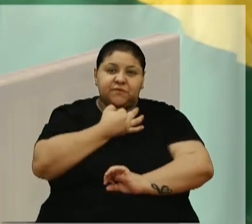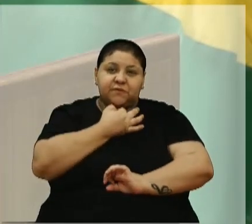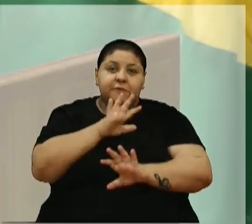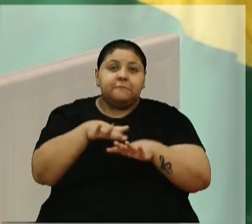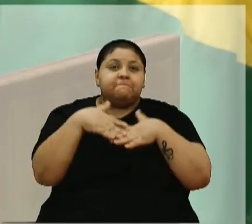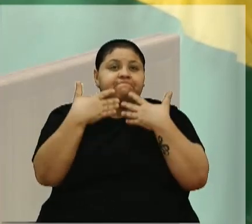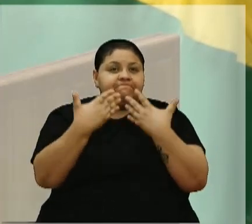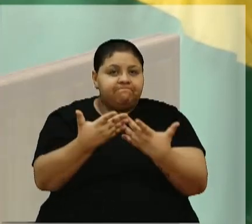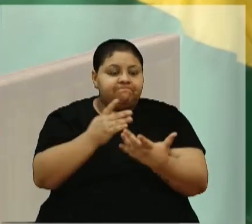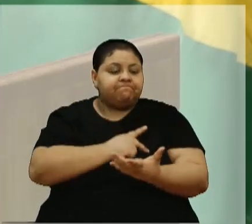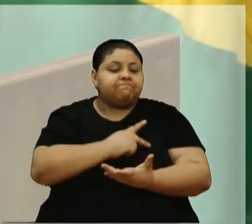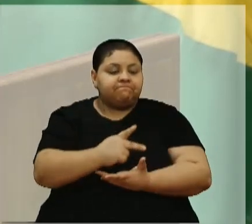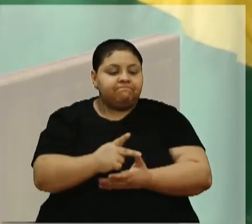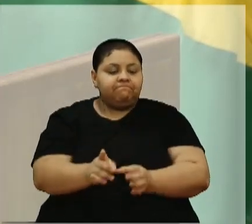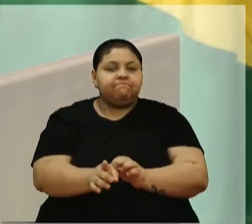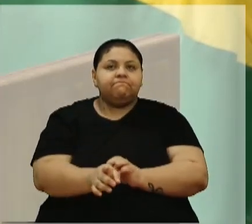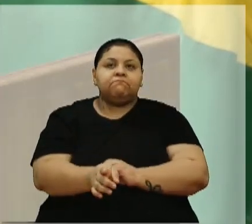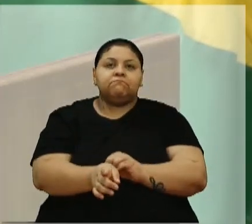nobre presidente,